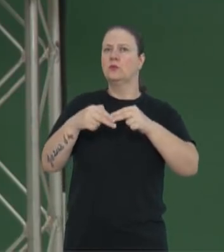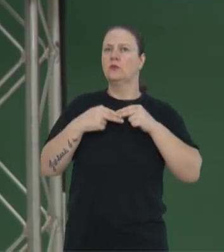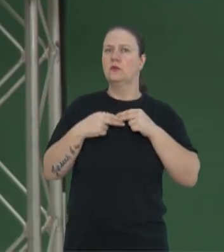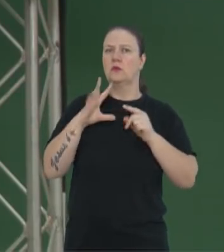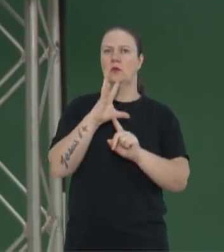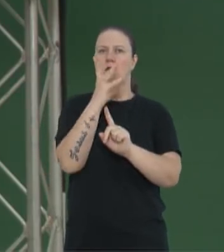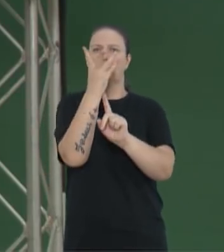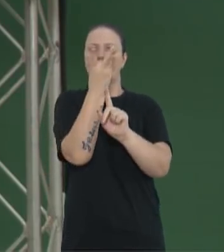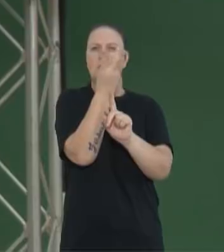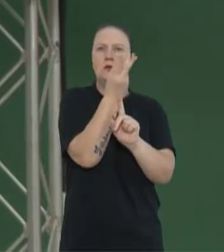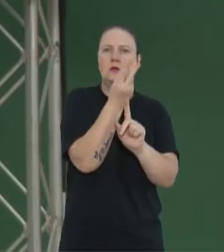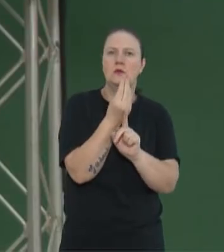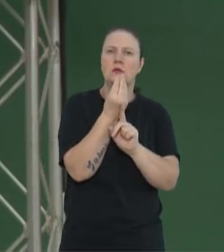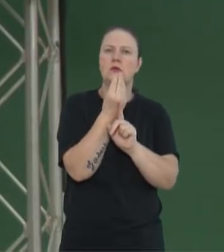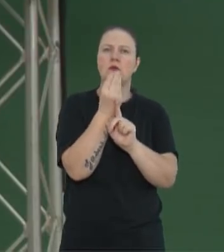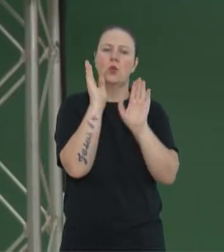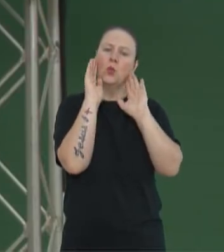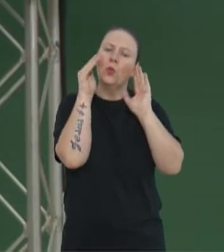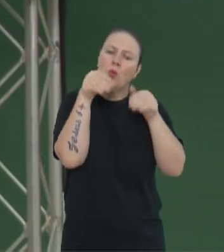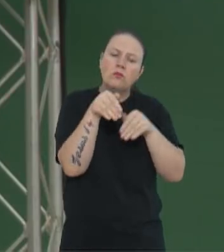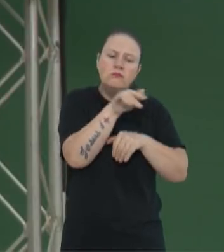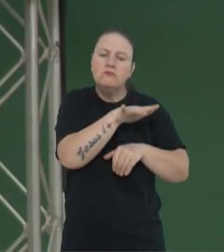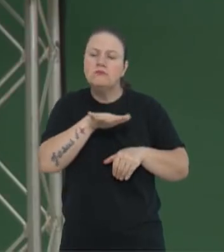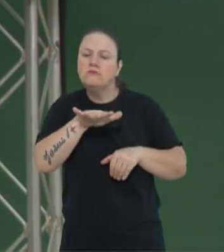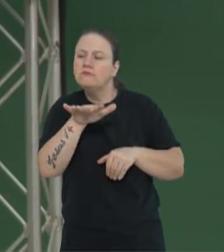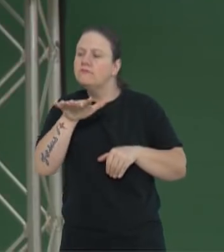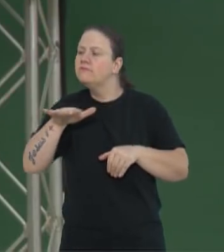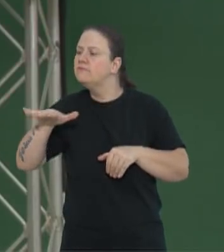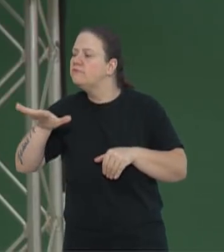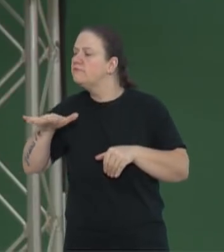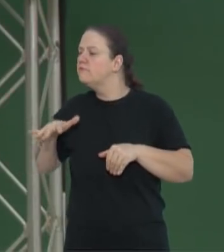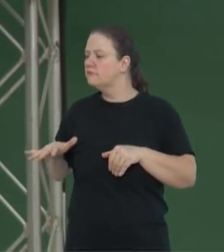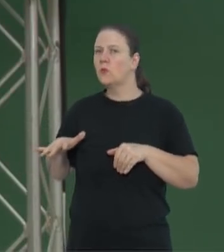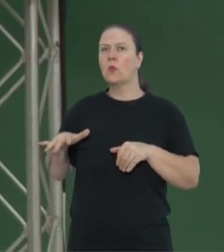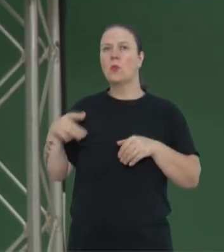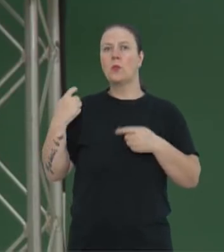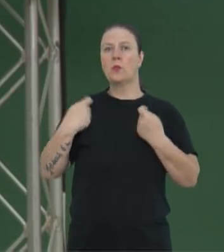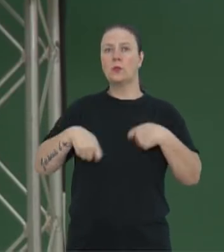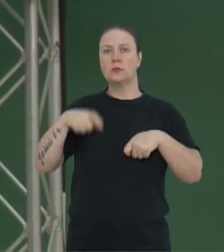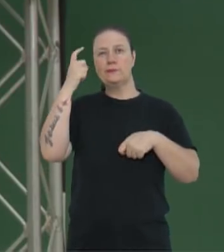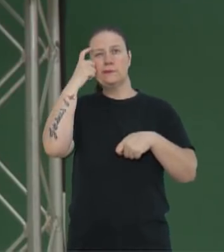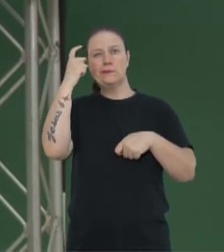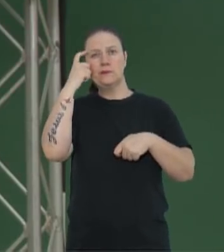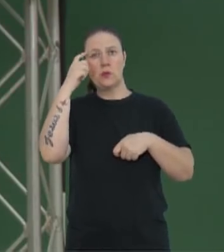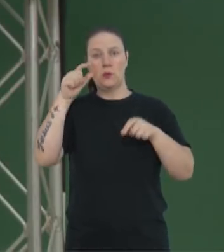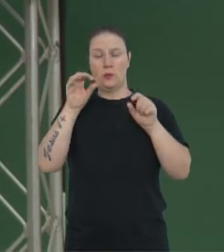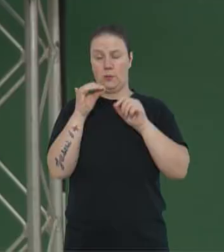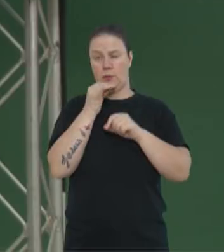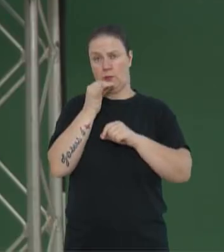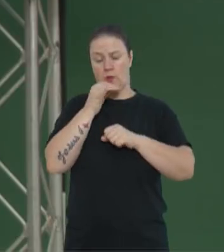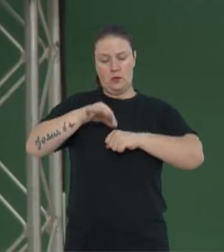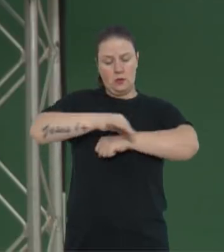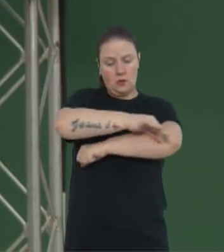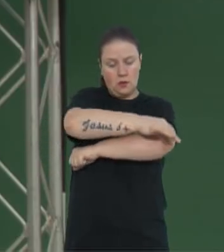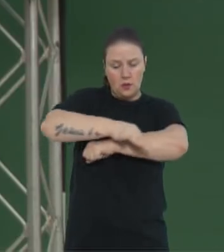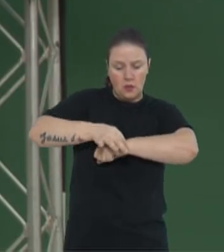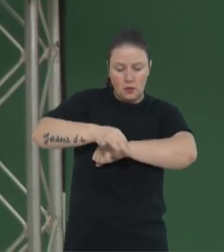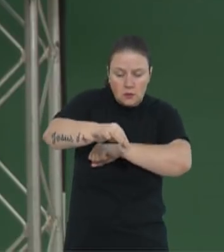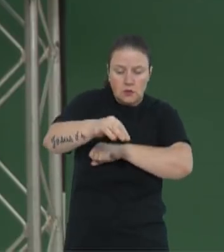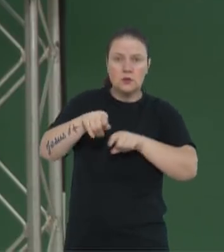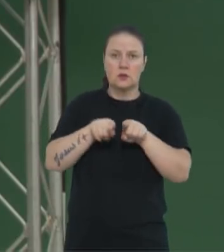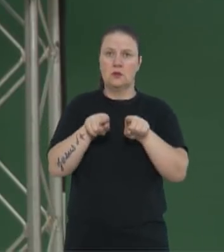sendo cada vez mais pensada para o espaço. Então, como pensar até mesmo a arquitetura em volta como parte da obra de